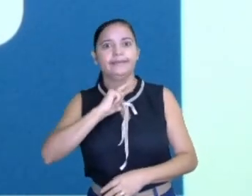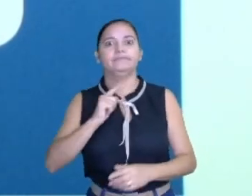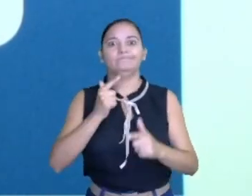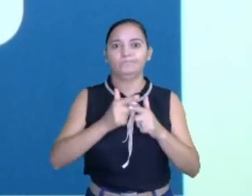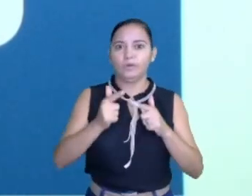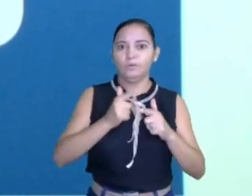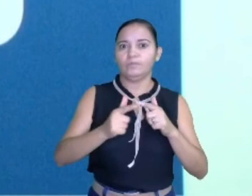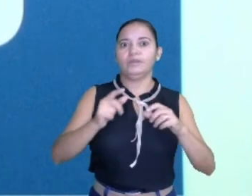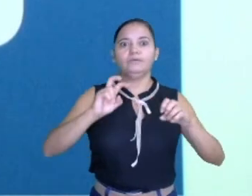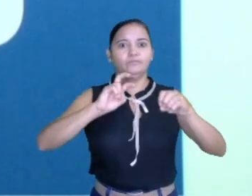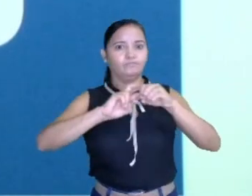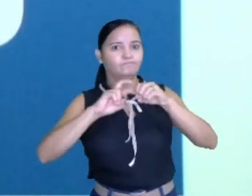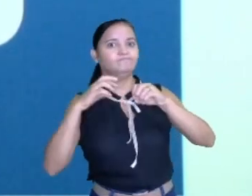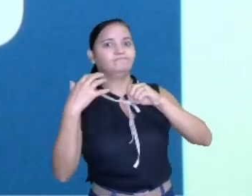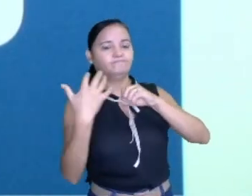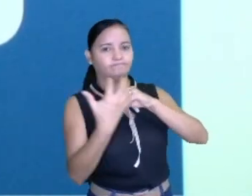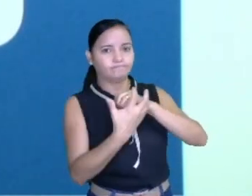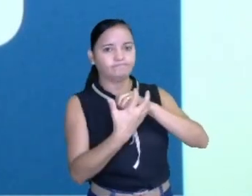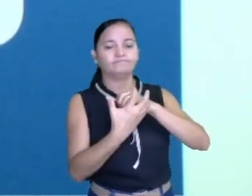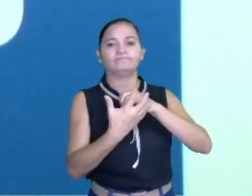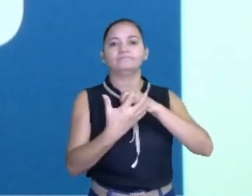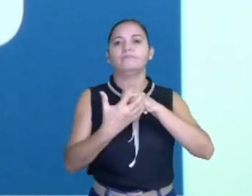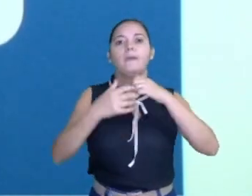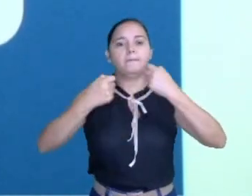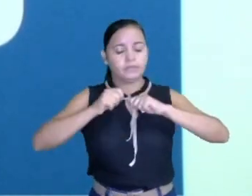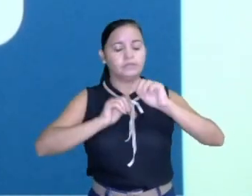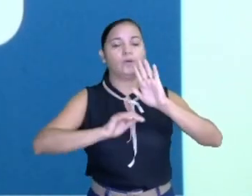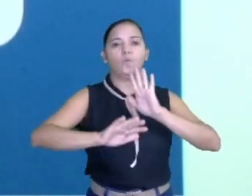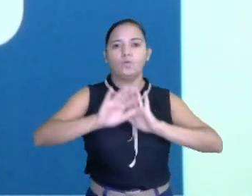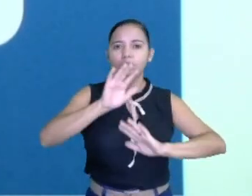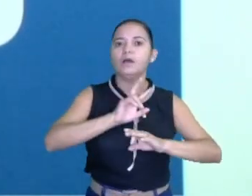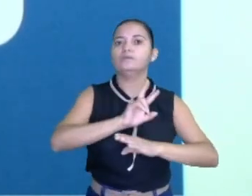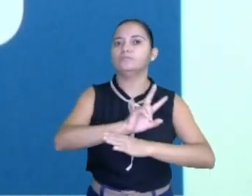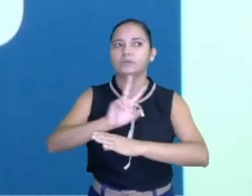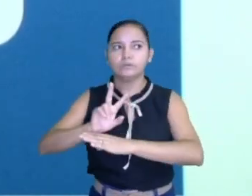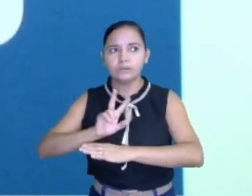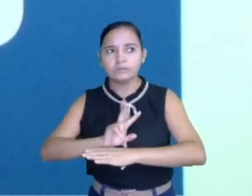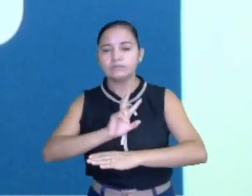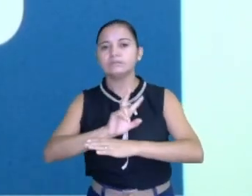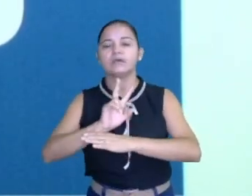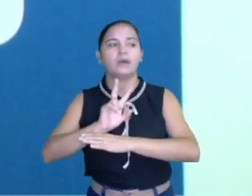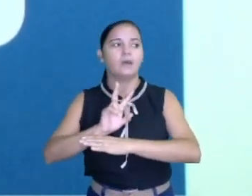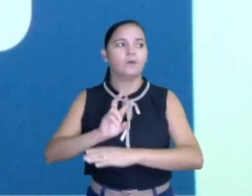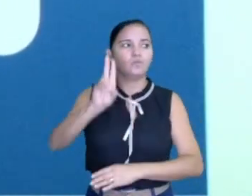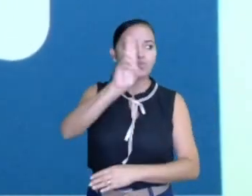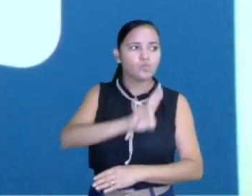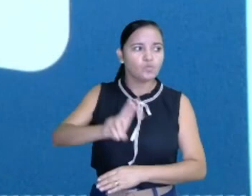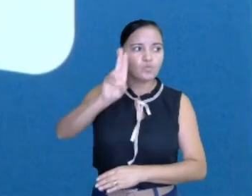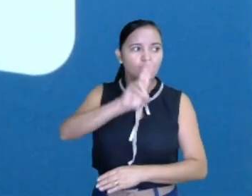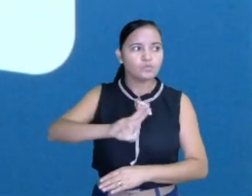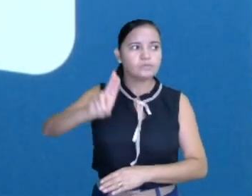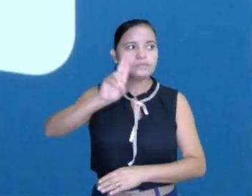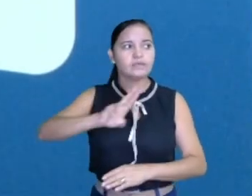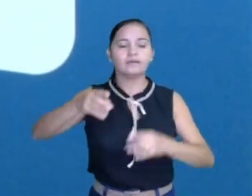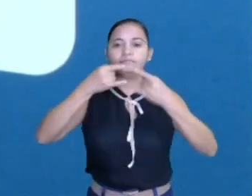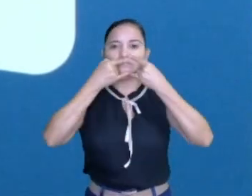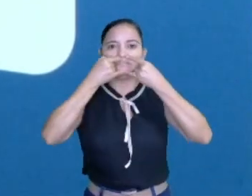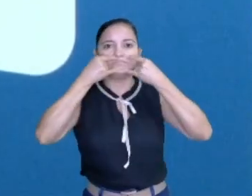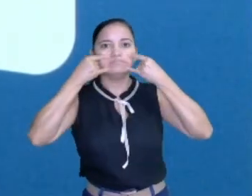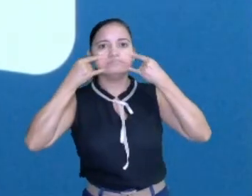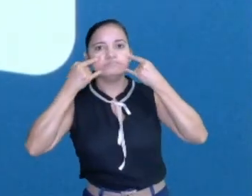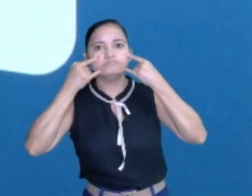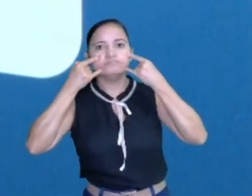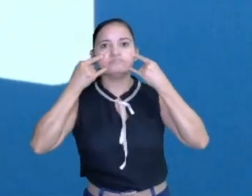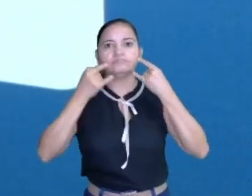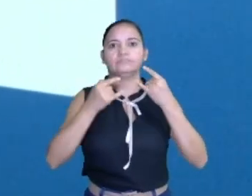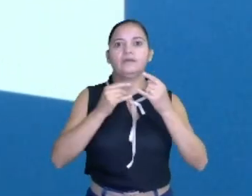acentuada de subida, então precisamos nos cuidar cada vez mais e usar a máscara, o álcool em gel, lavar as